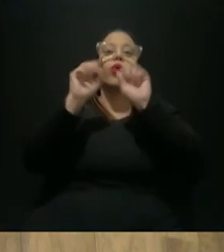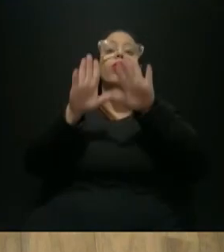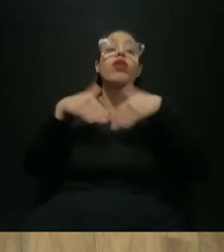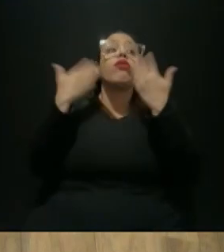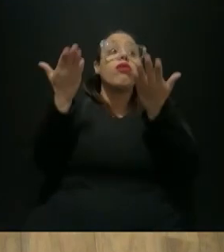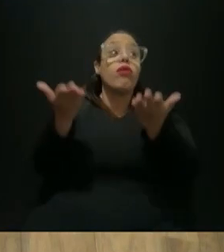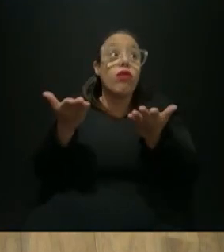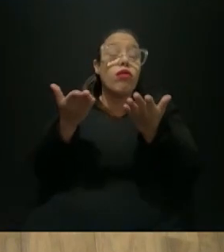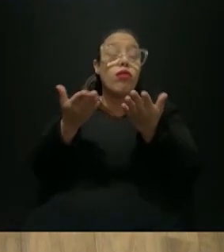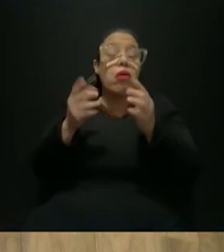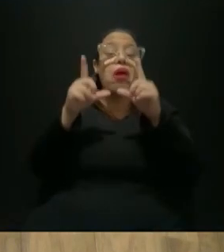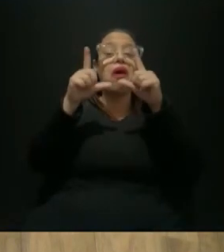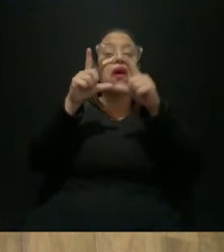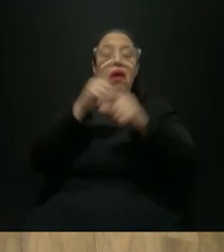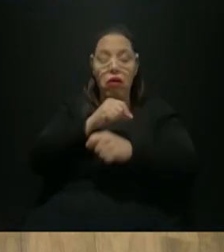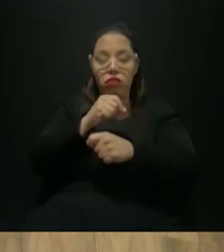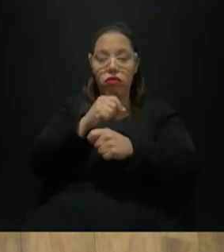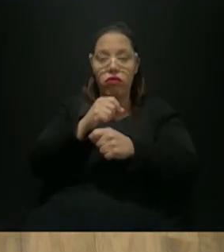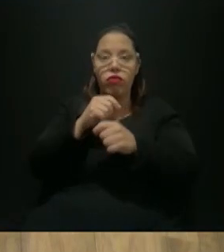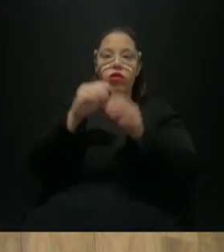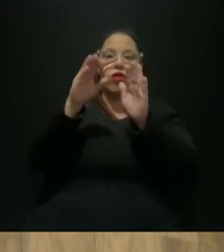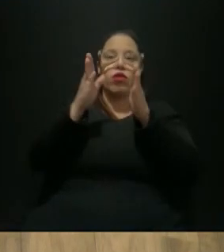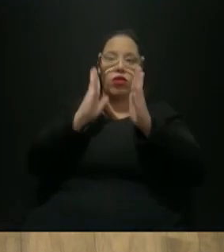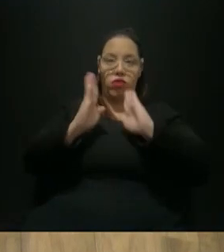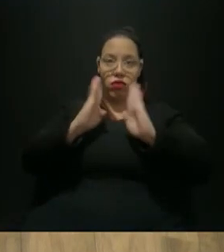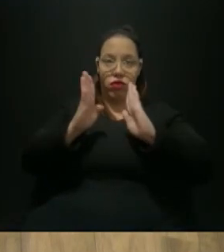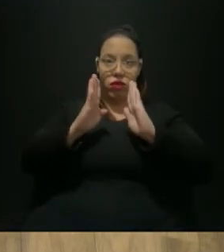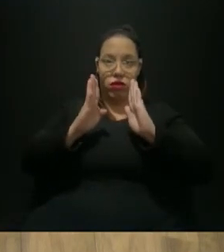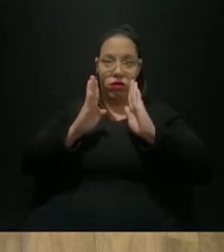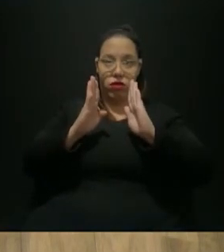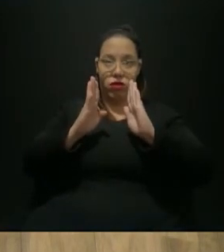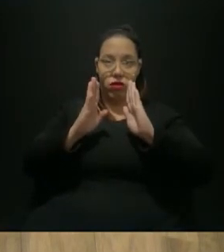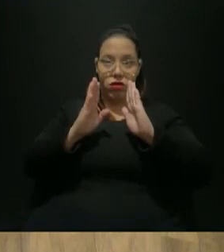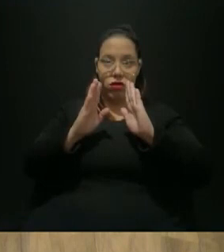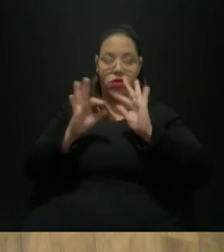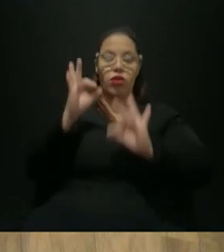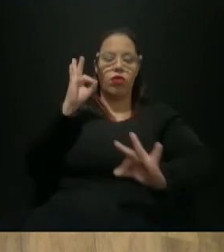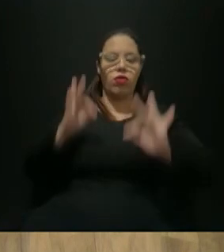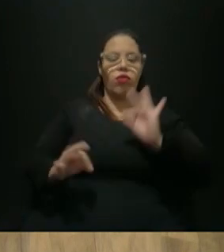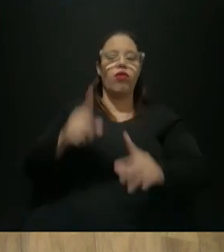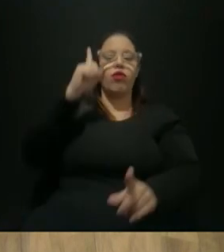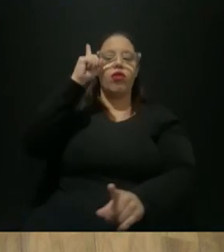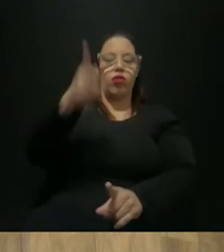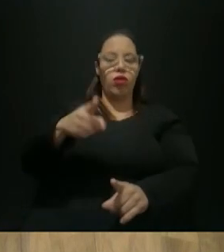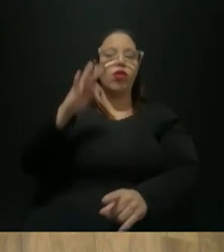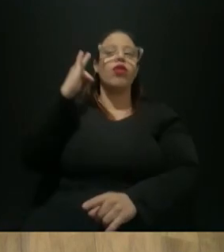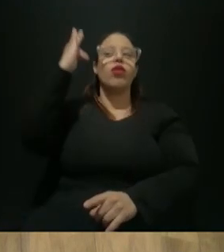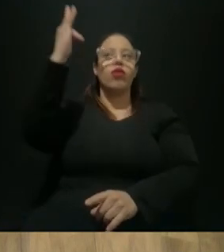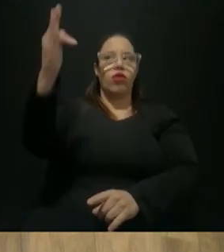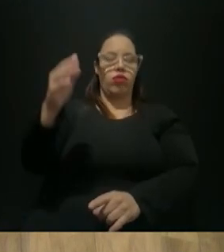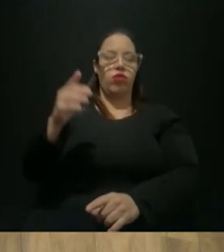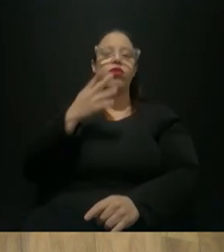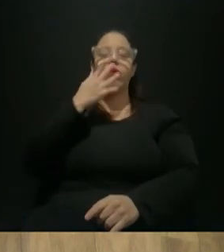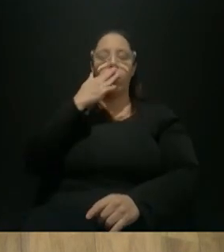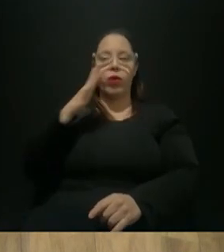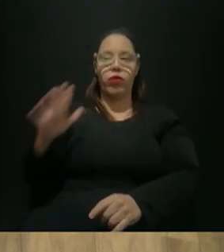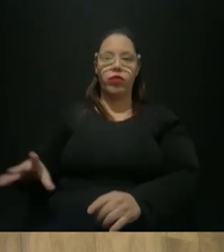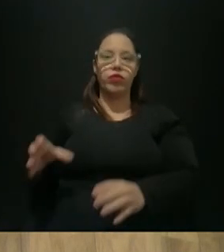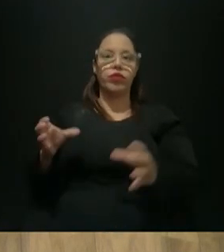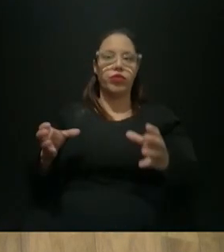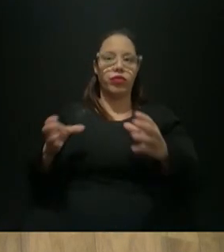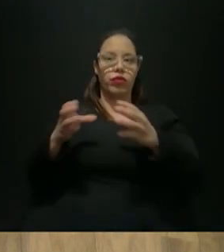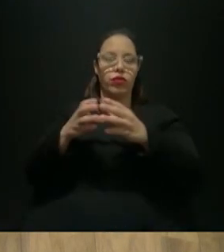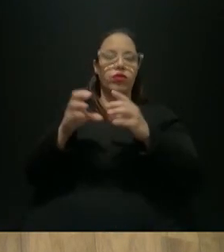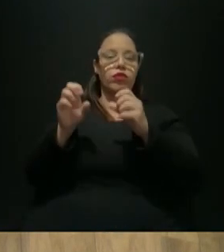resumo, é o período em que, enquanto a justiça decide o futuro dessa criança, ela fica temporariamente, ela tem